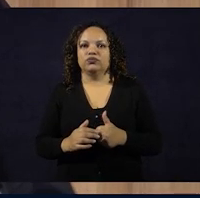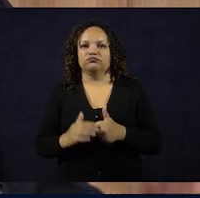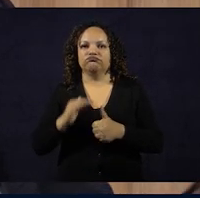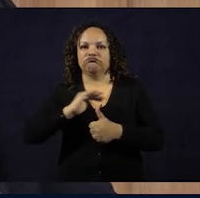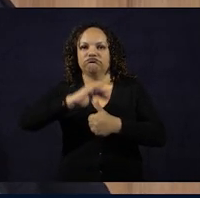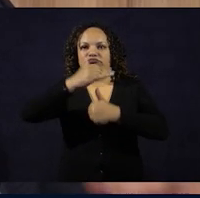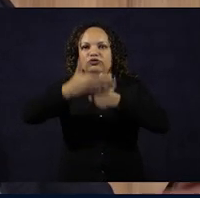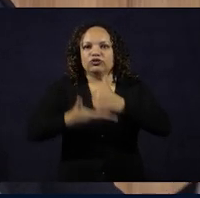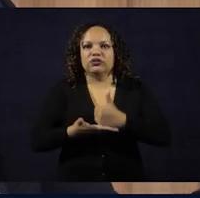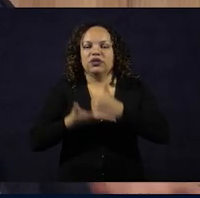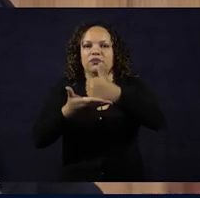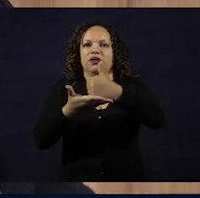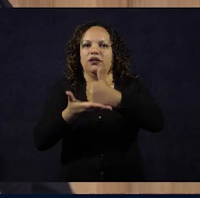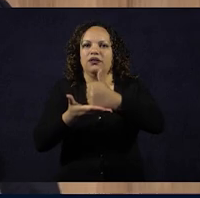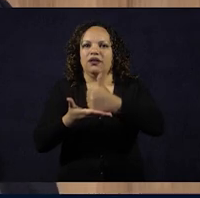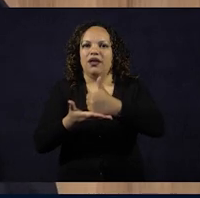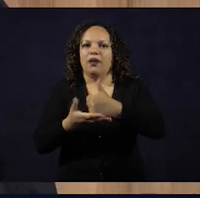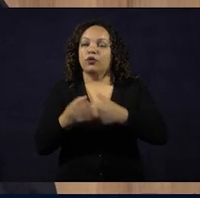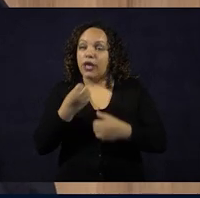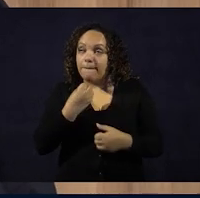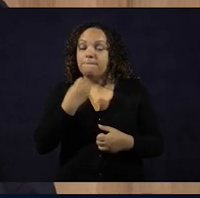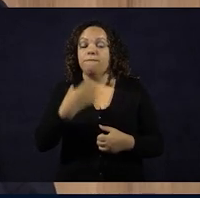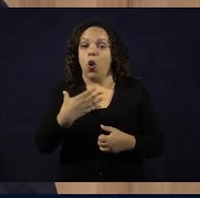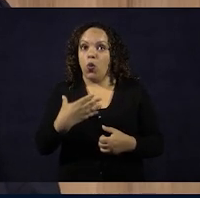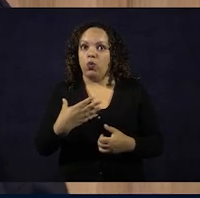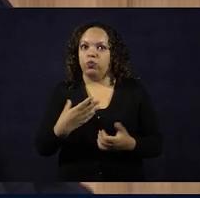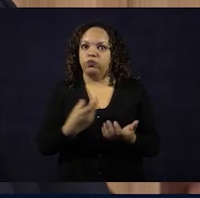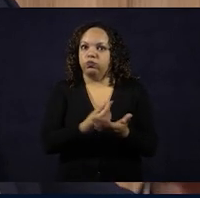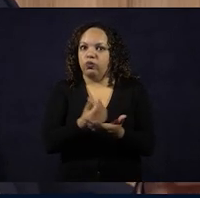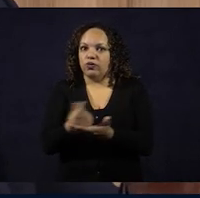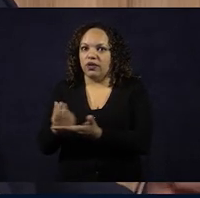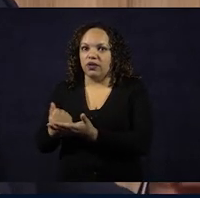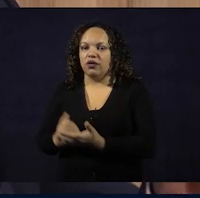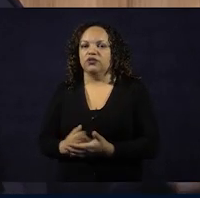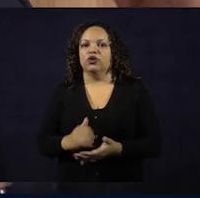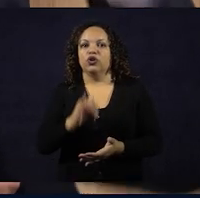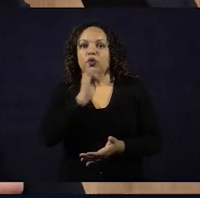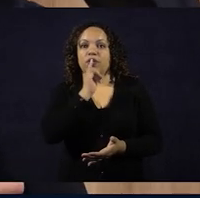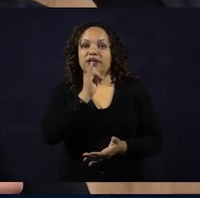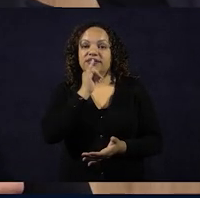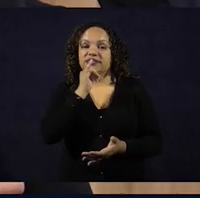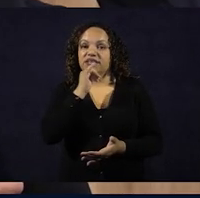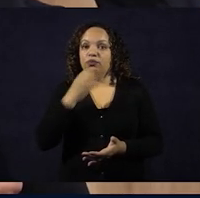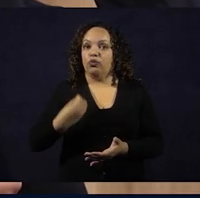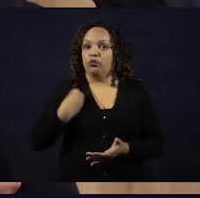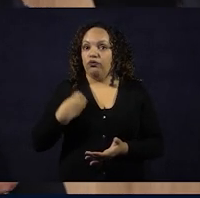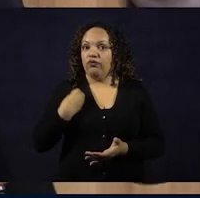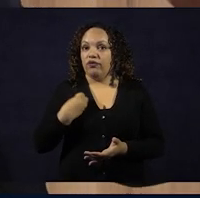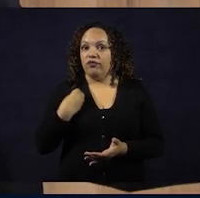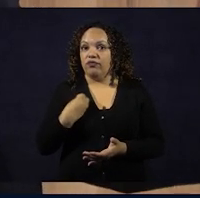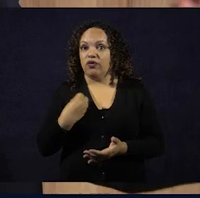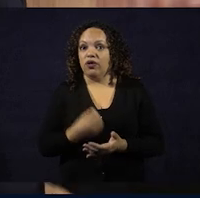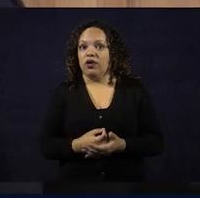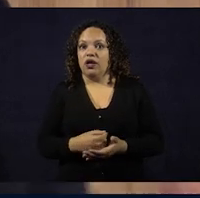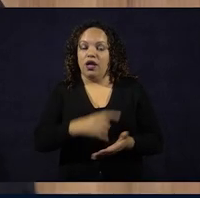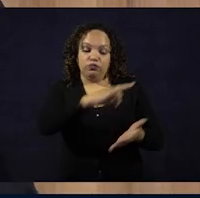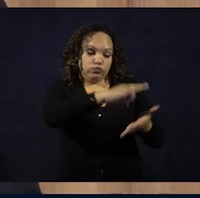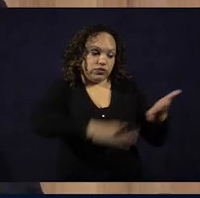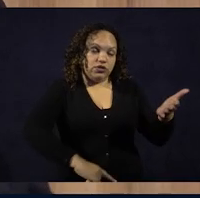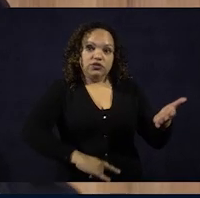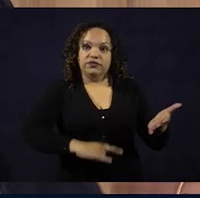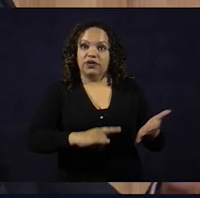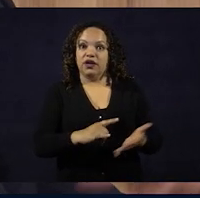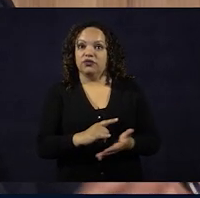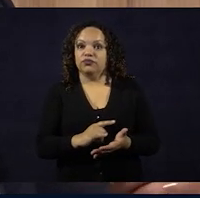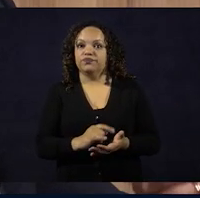é a gente faz por Vocação É porque é bom negócio mesmo né Eu tenho um exemplo prático aqui a gente vê a gente tem um negócio chamado certificado bom suco